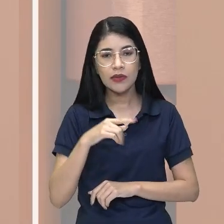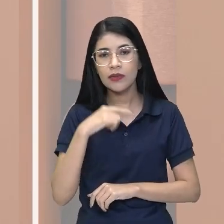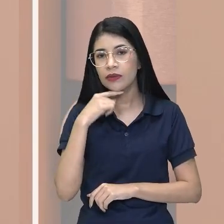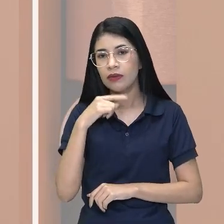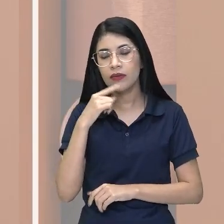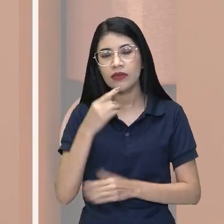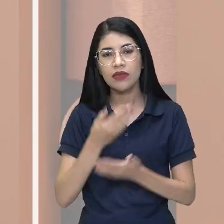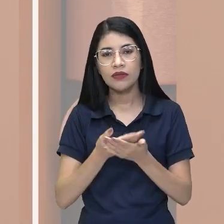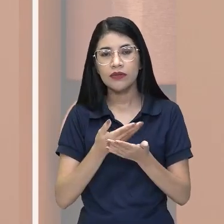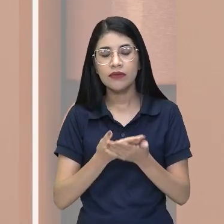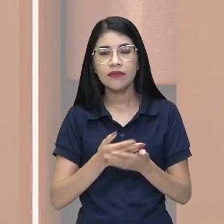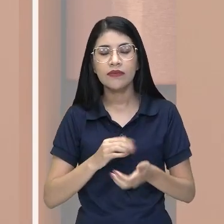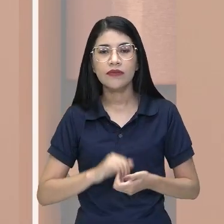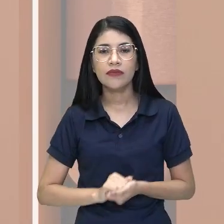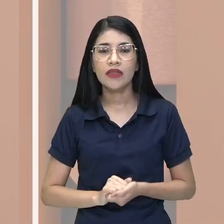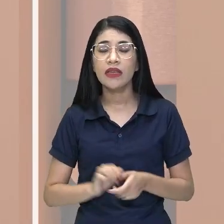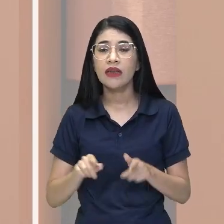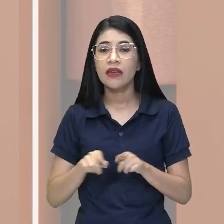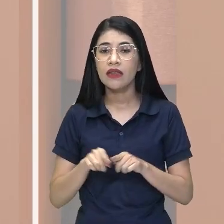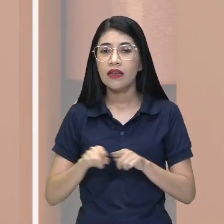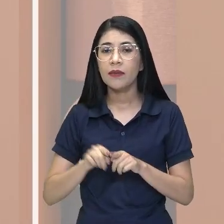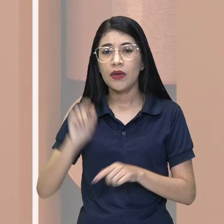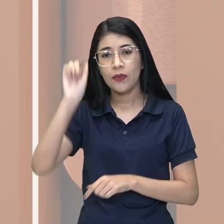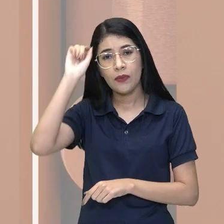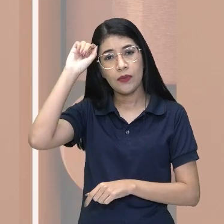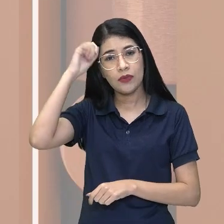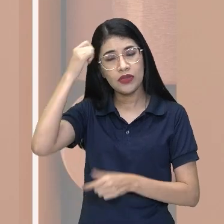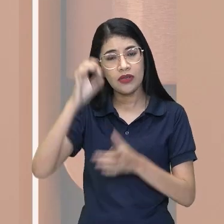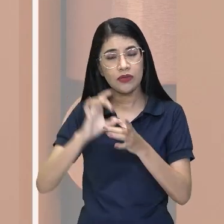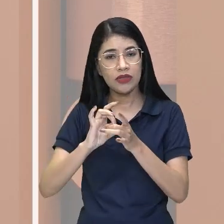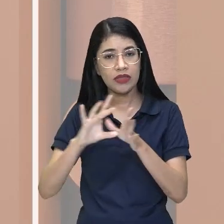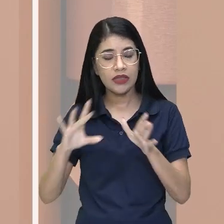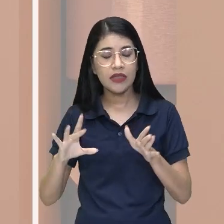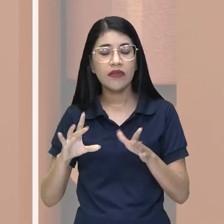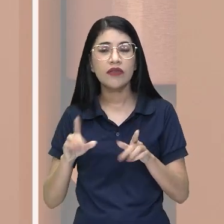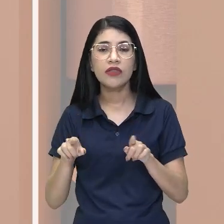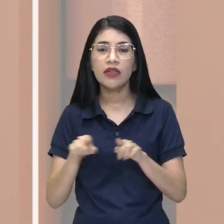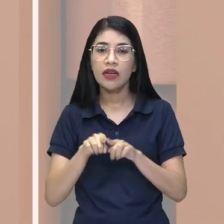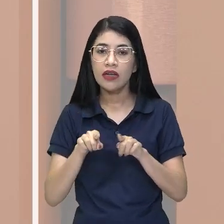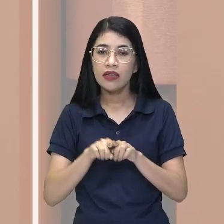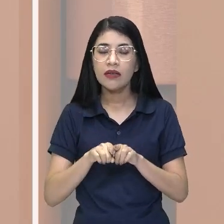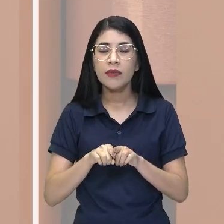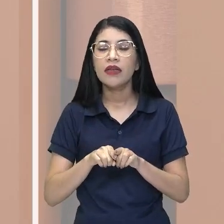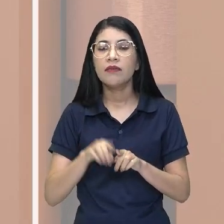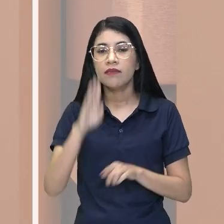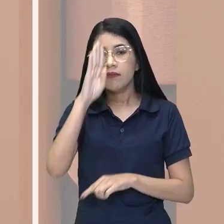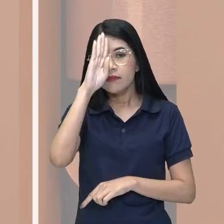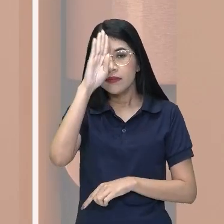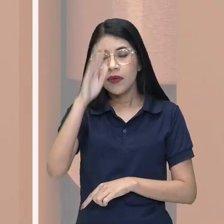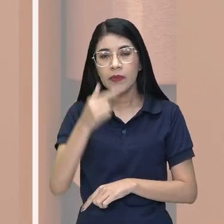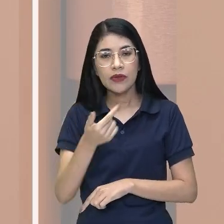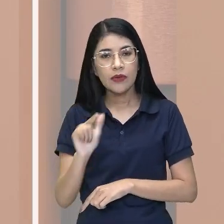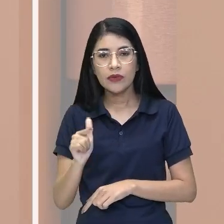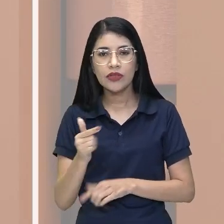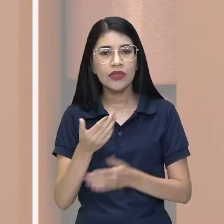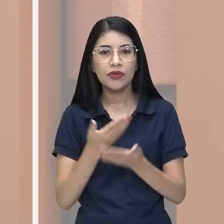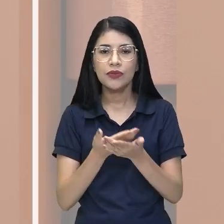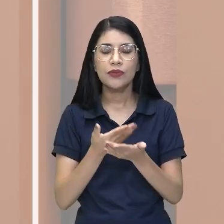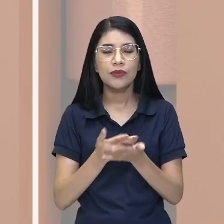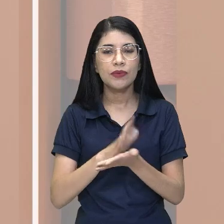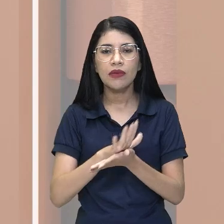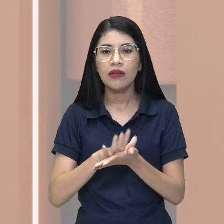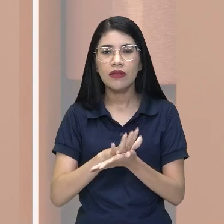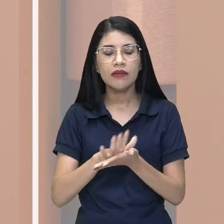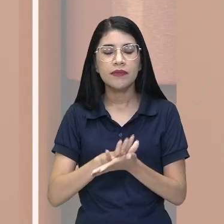à educação. E os negros escravizados e agora ex-escravizados, principalmente, né, não tinham mesmo